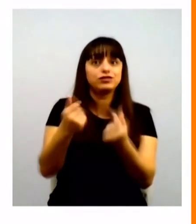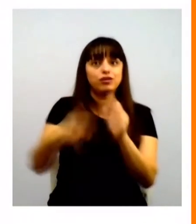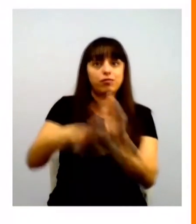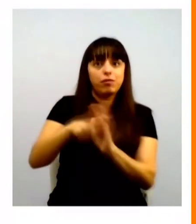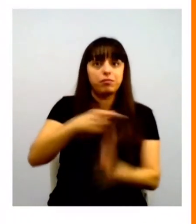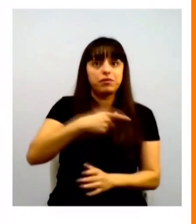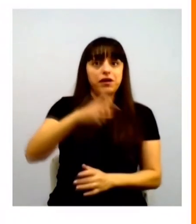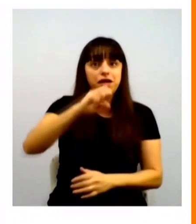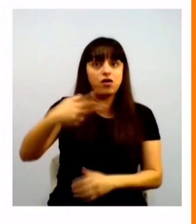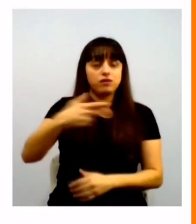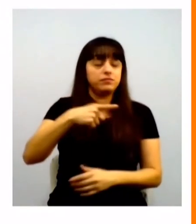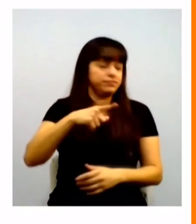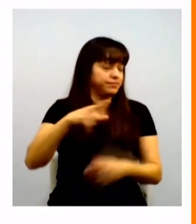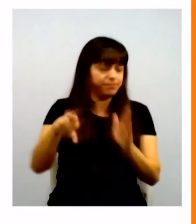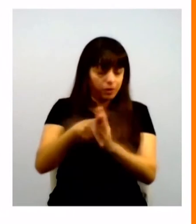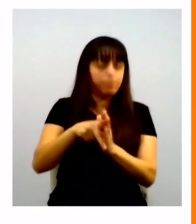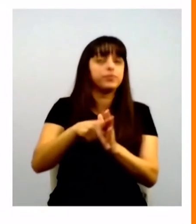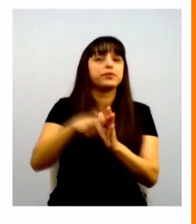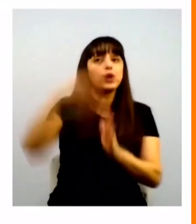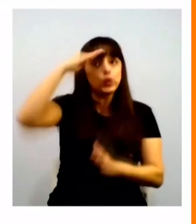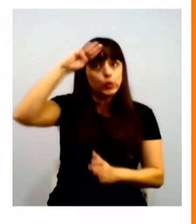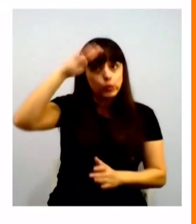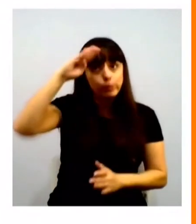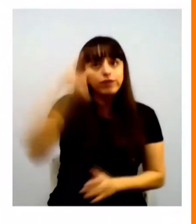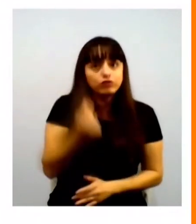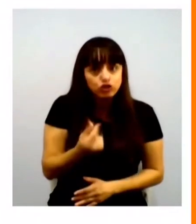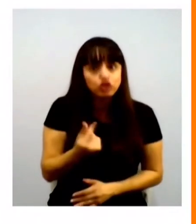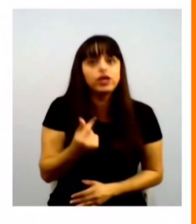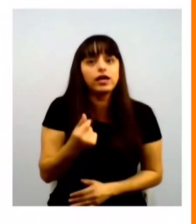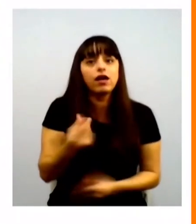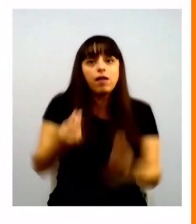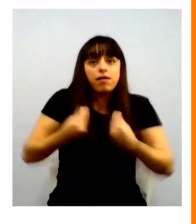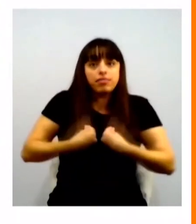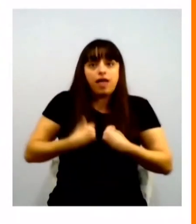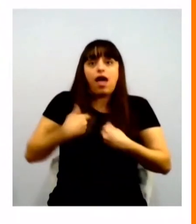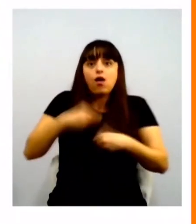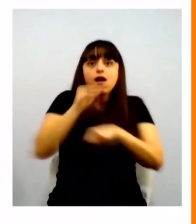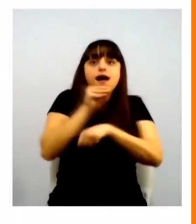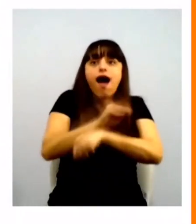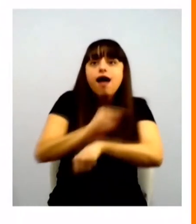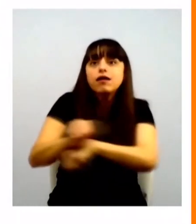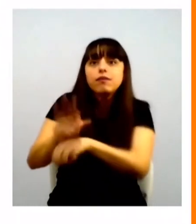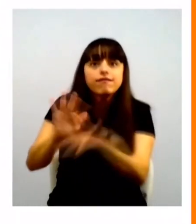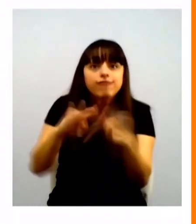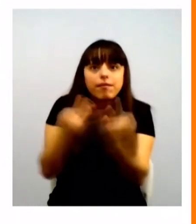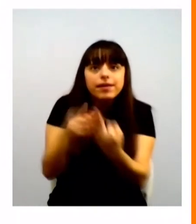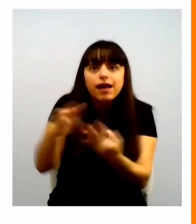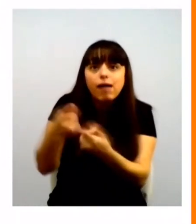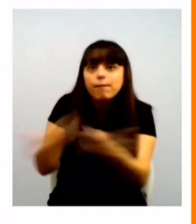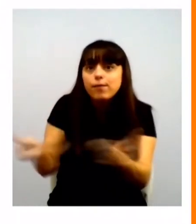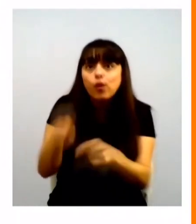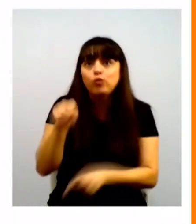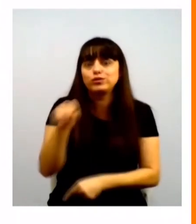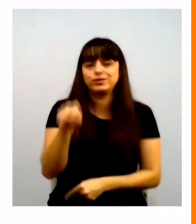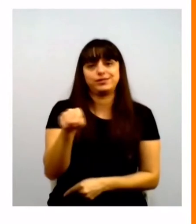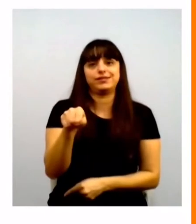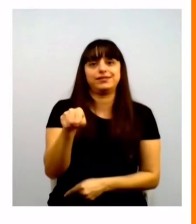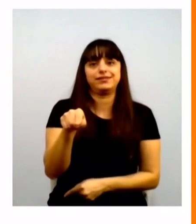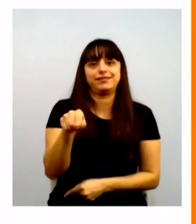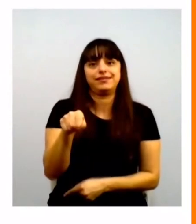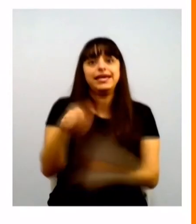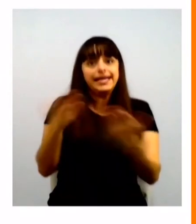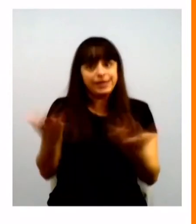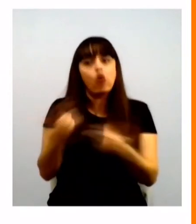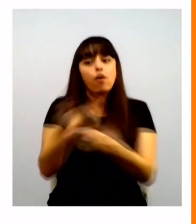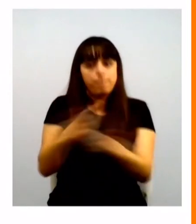pensado que a música me permitiria alimentar. Portanto, aqui se tem uma questão directa. A música me permite